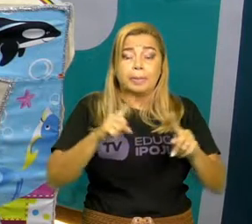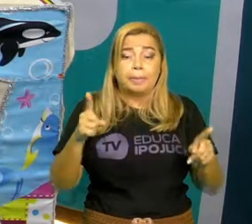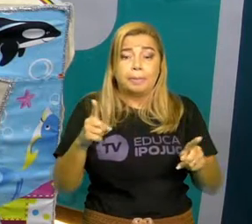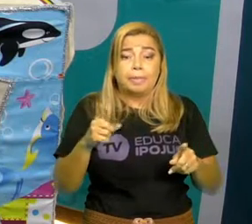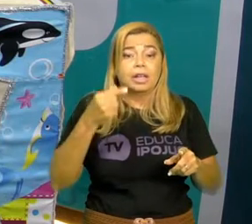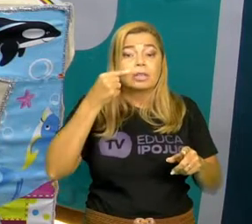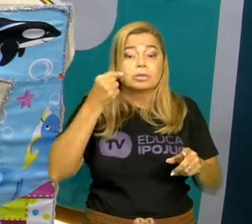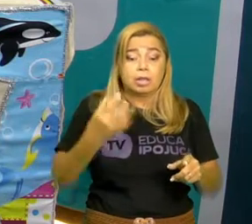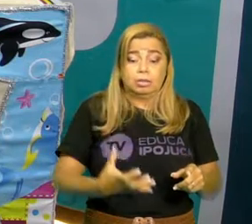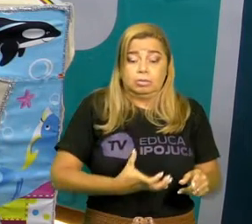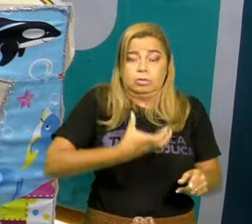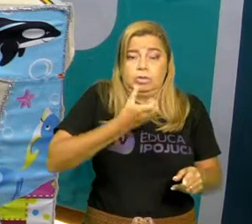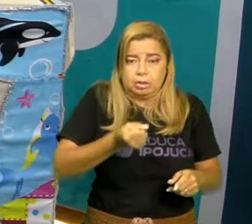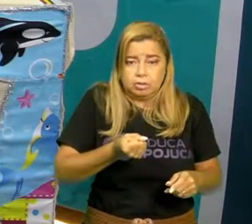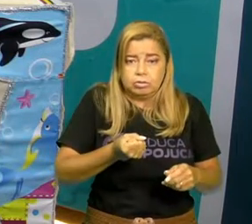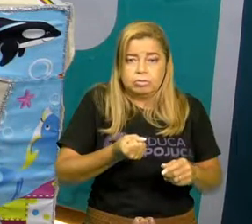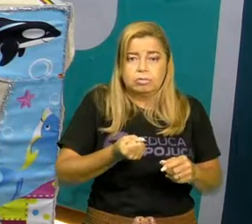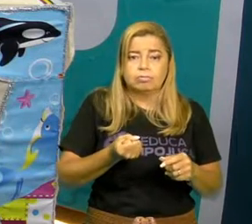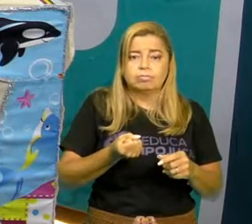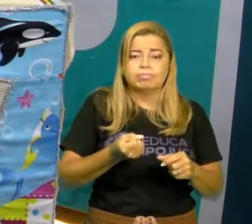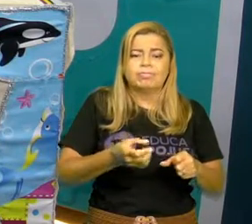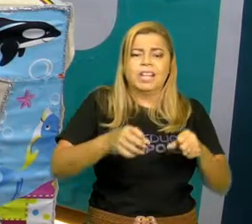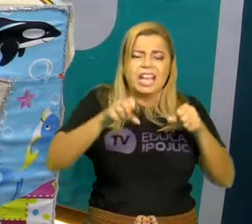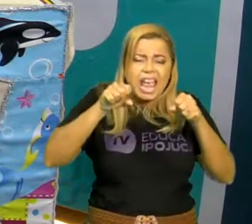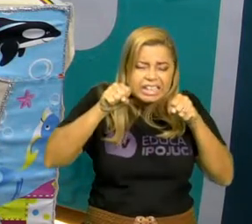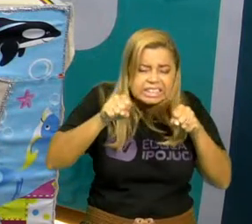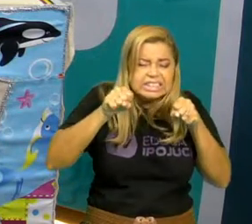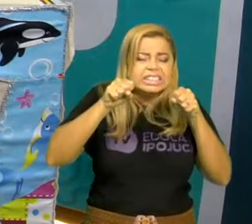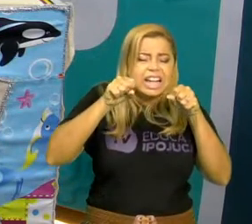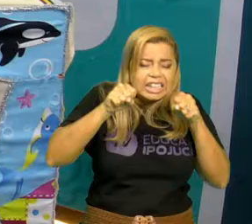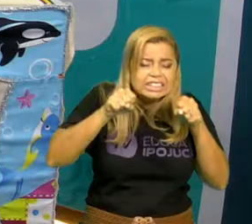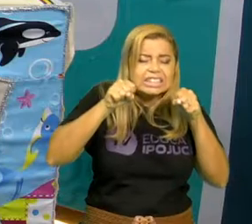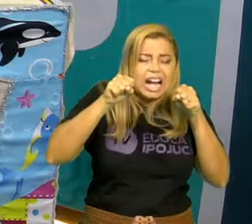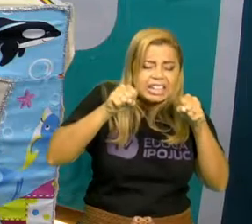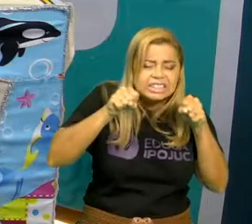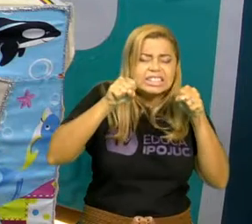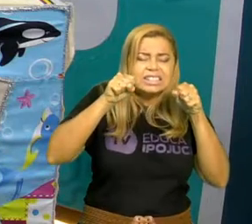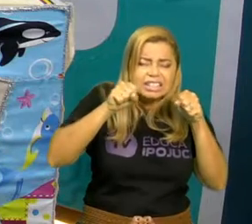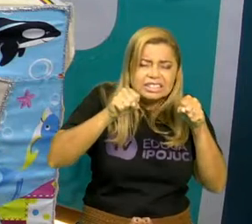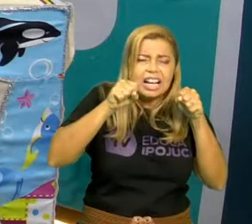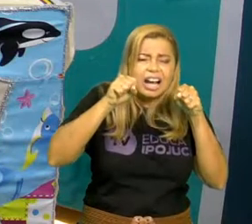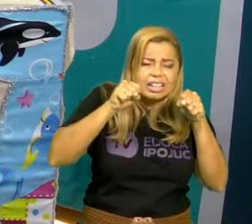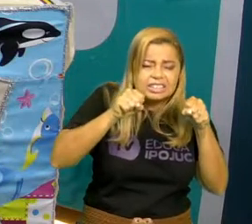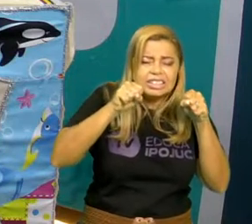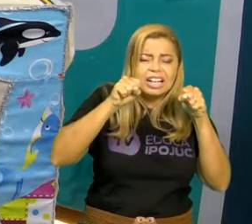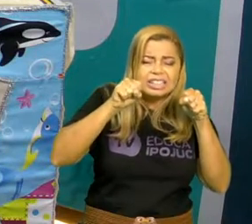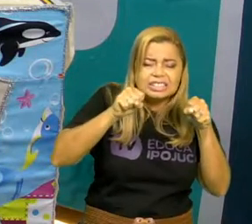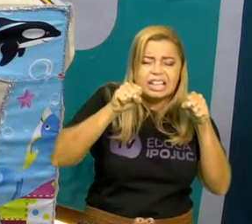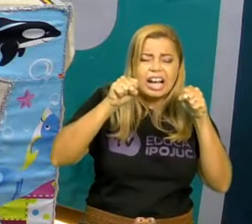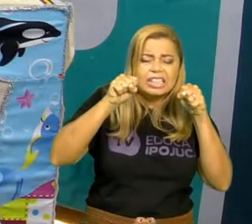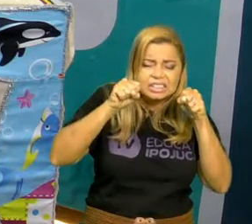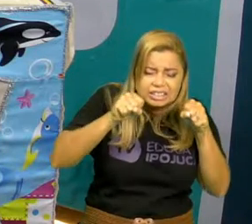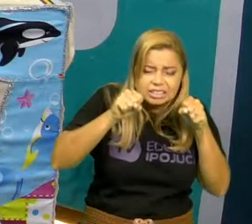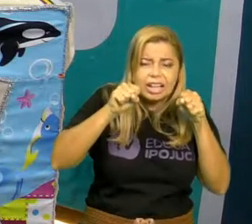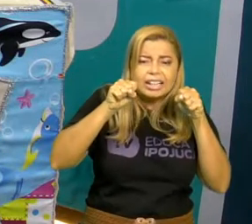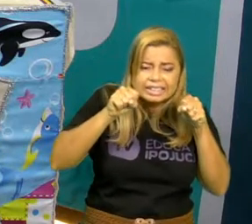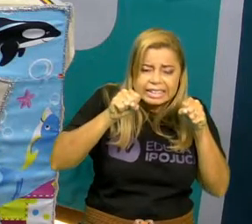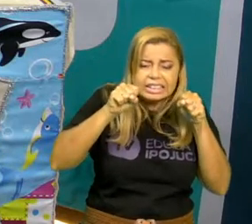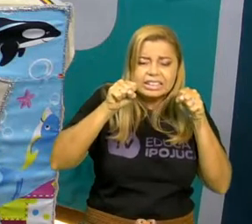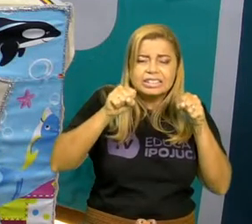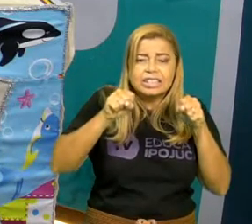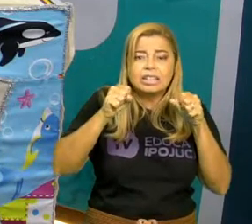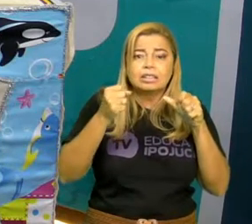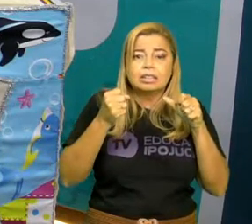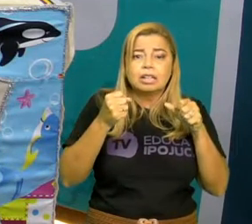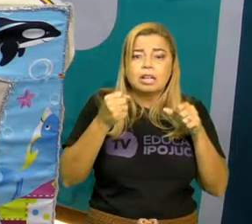corajoso. Ficou lá, persistiu e roeu. Roendo, roendo, roendo.